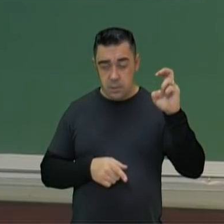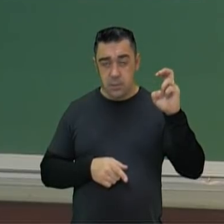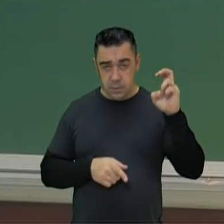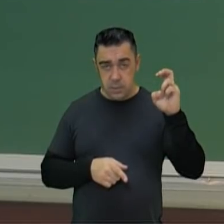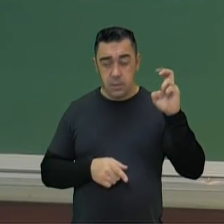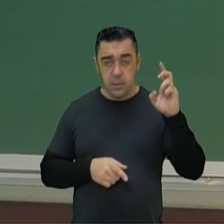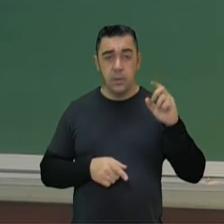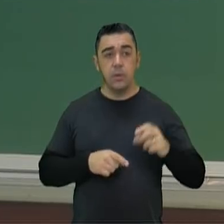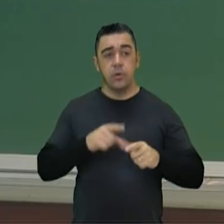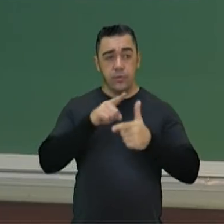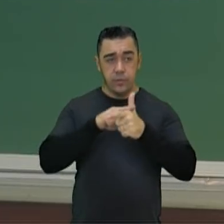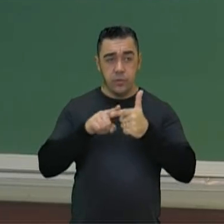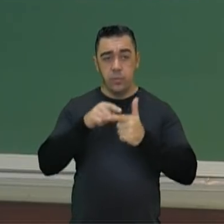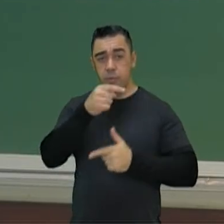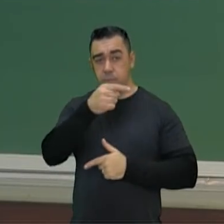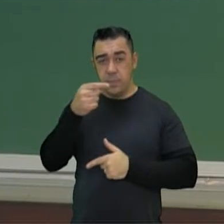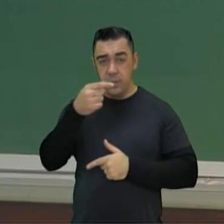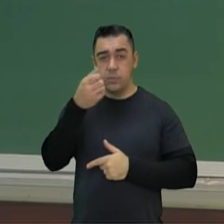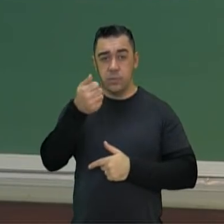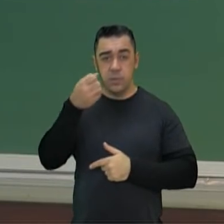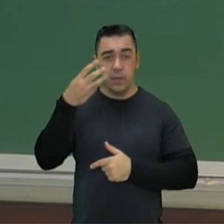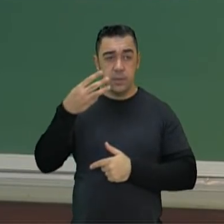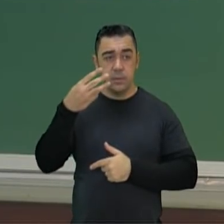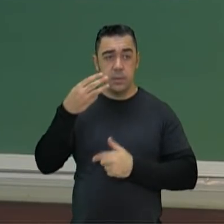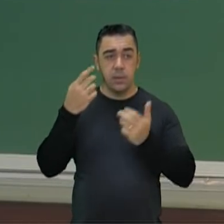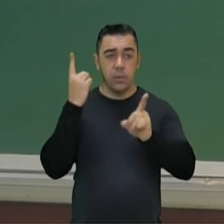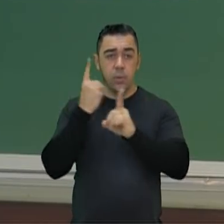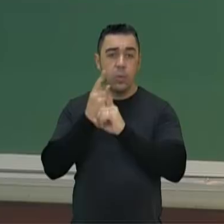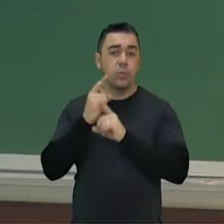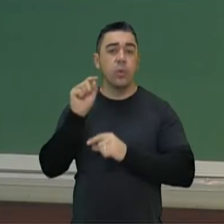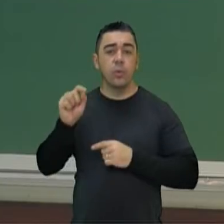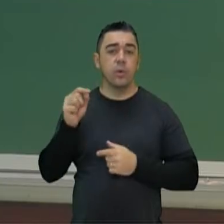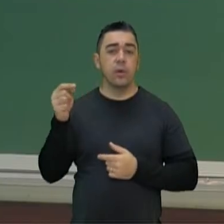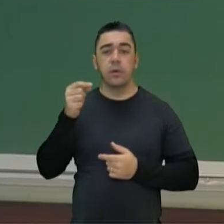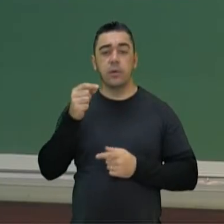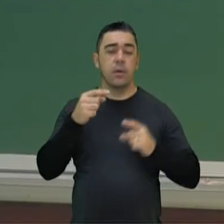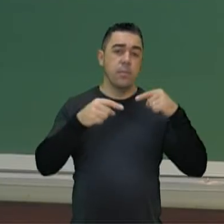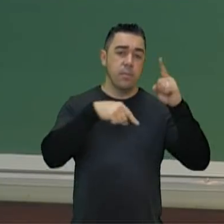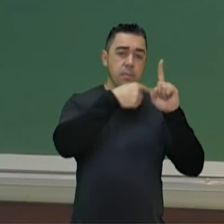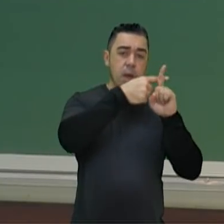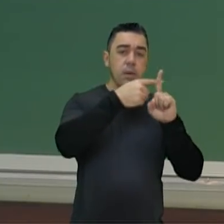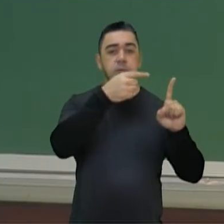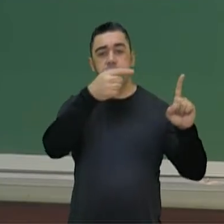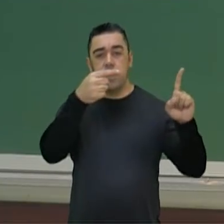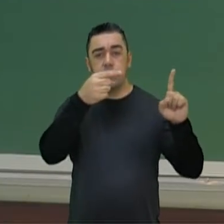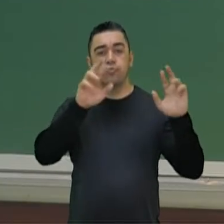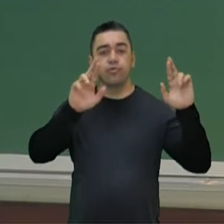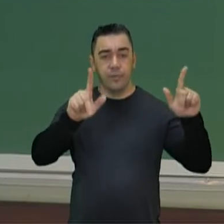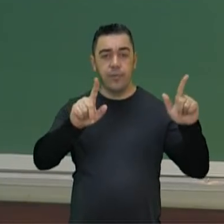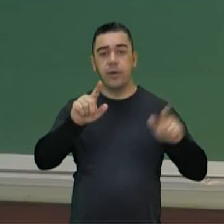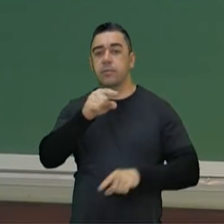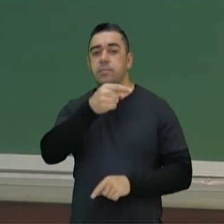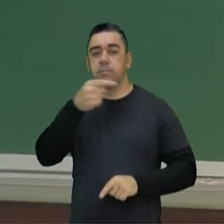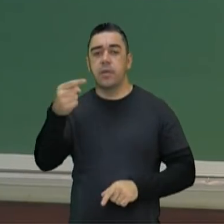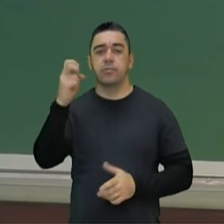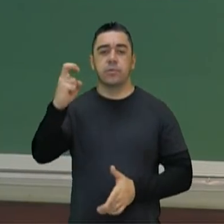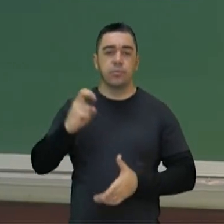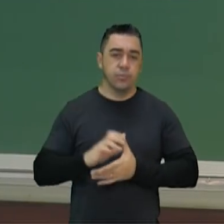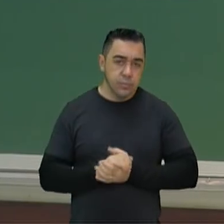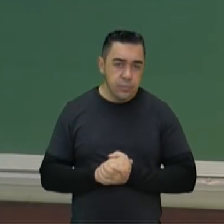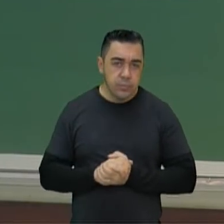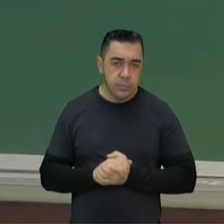Mais 65 dividido por menos 13, mais e menos sinais diferentes, menos